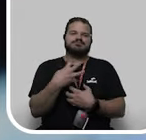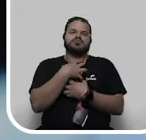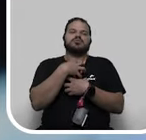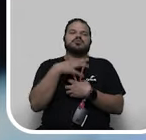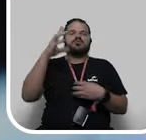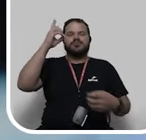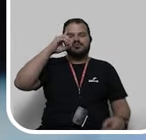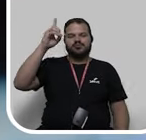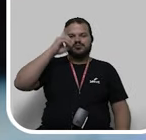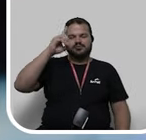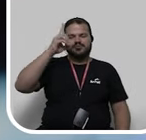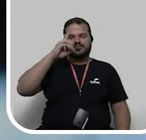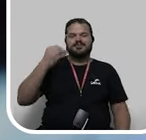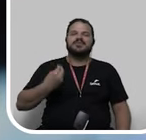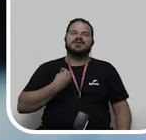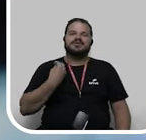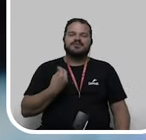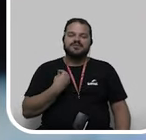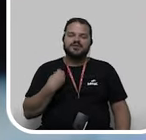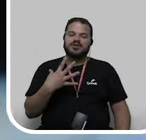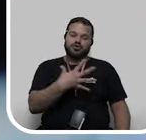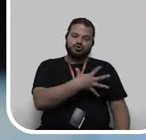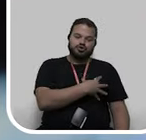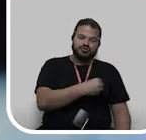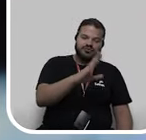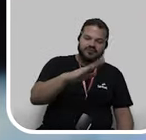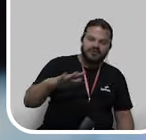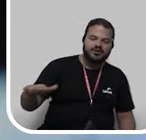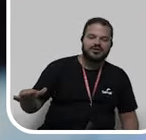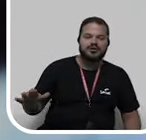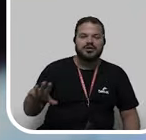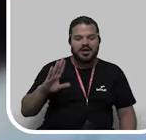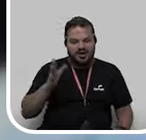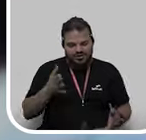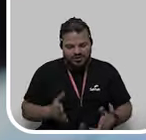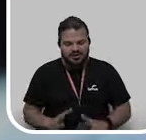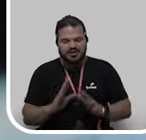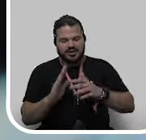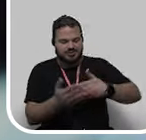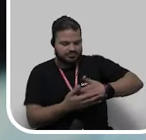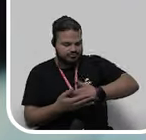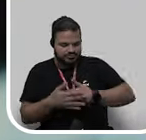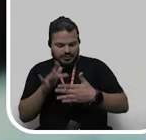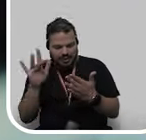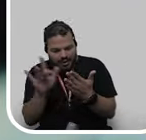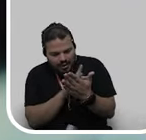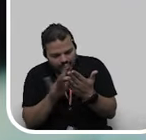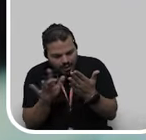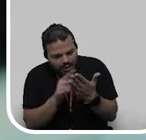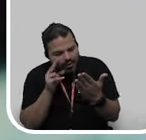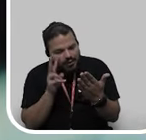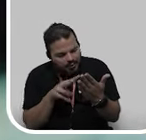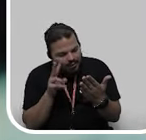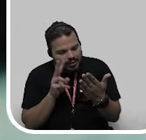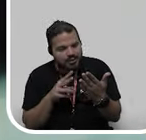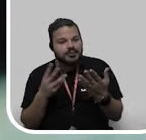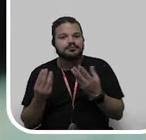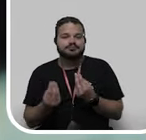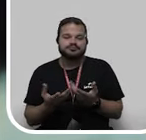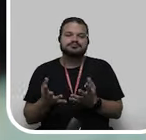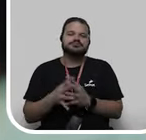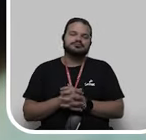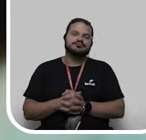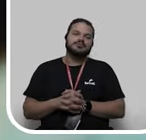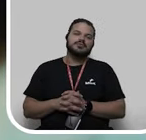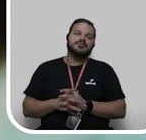dia a dia, na nossa vida, nos nossos filhos. As crianças já nascem conectadas com seus dedinhos, né? Intuitivos. Então, não são só